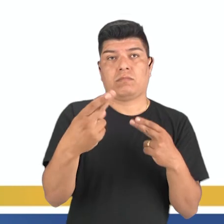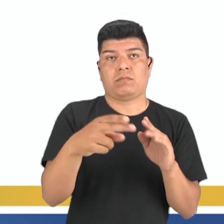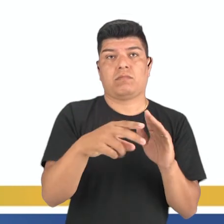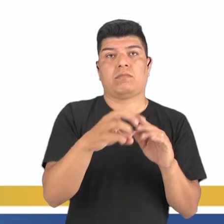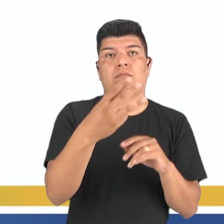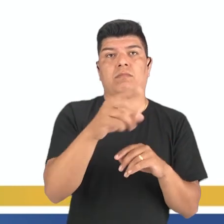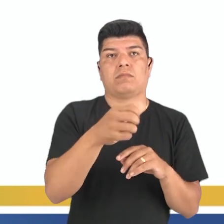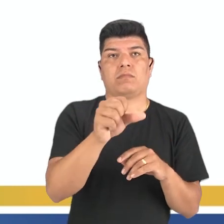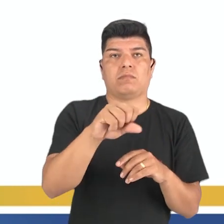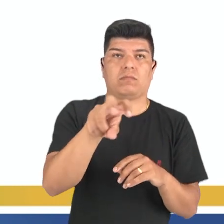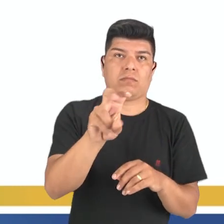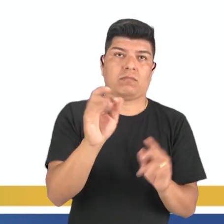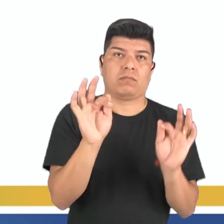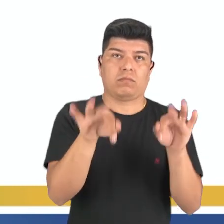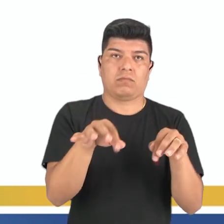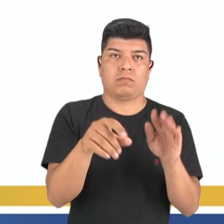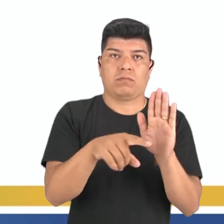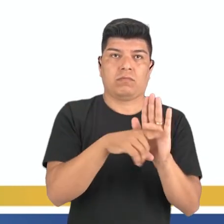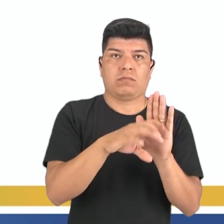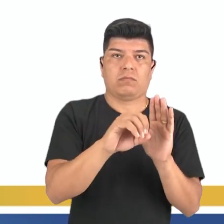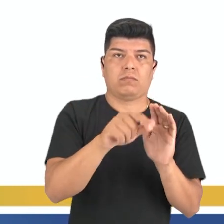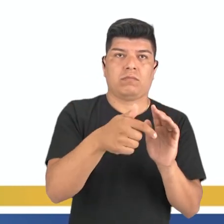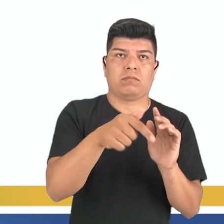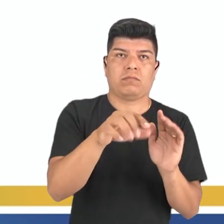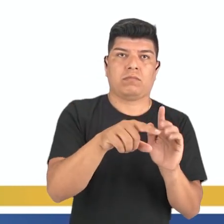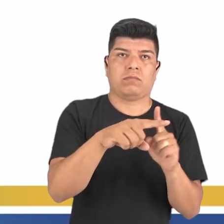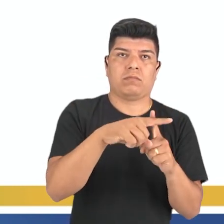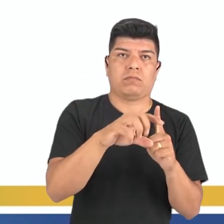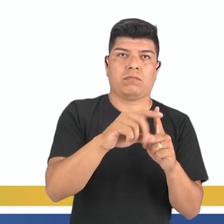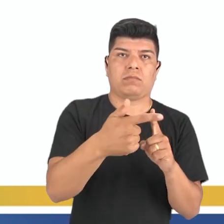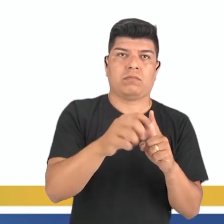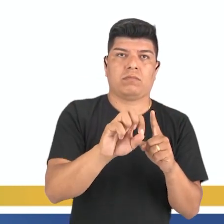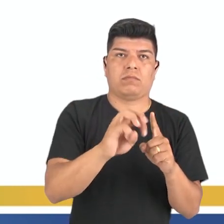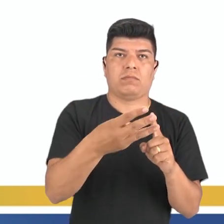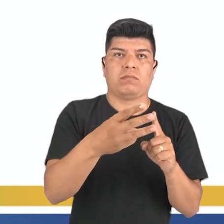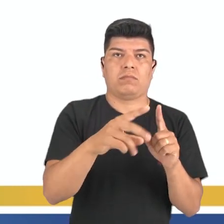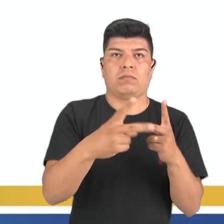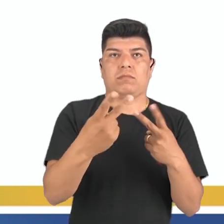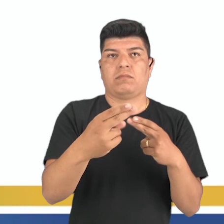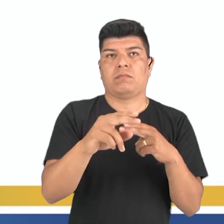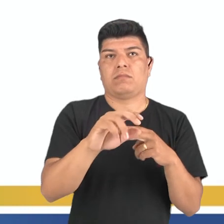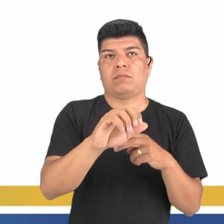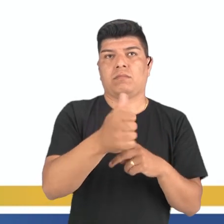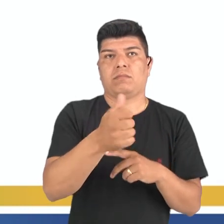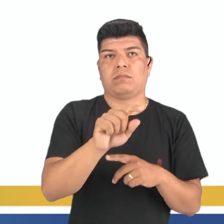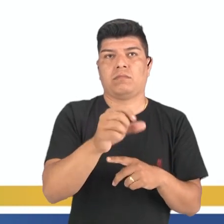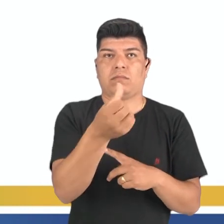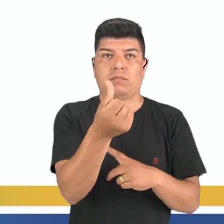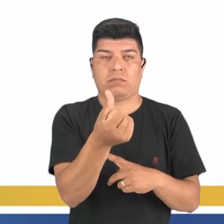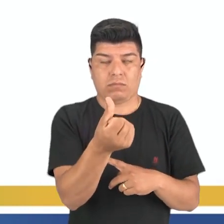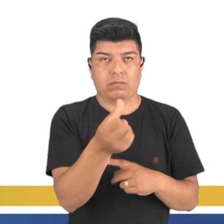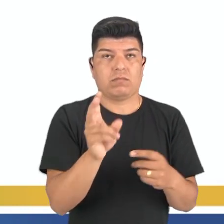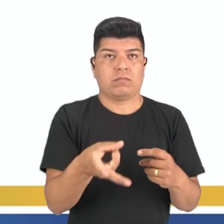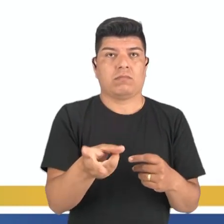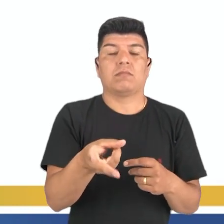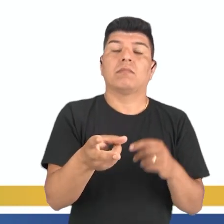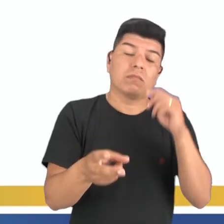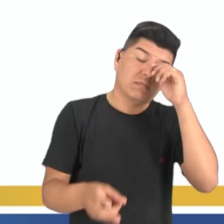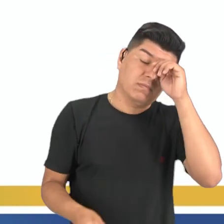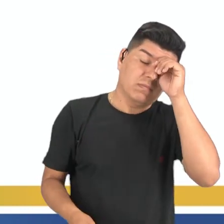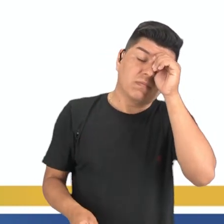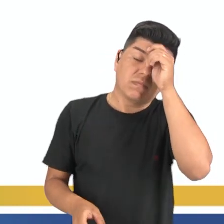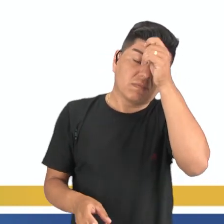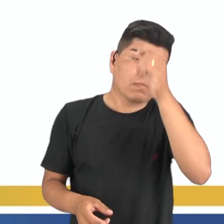números inteiros. E por último, 0,7 mais 2,3. Sinais diferentes, subtrai e conserva o sinal do maior.